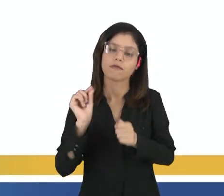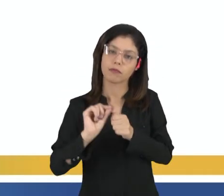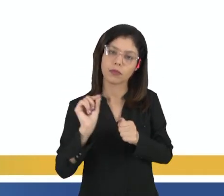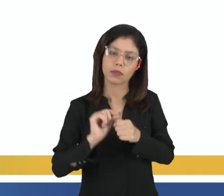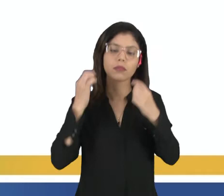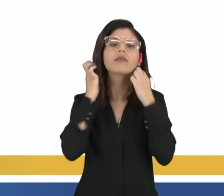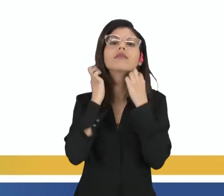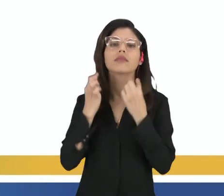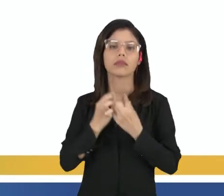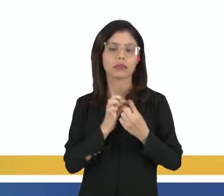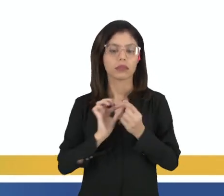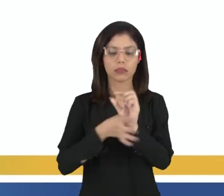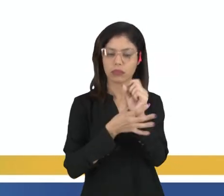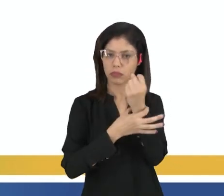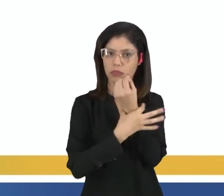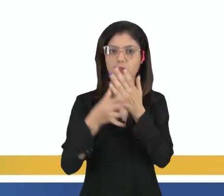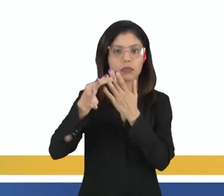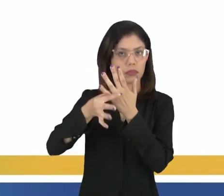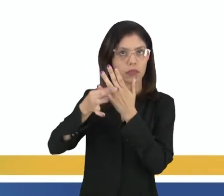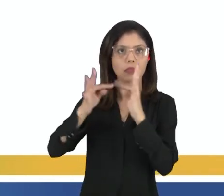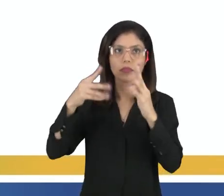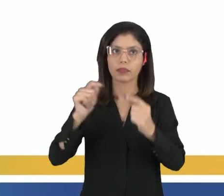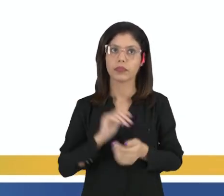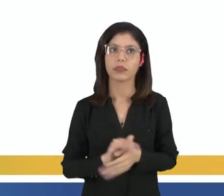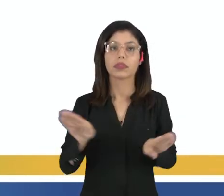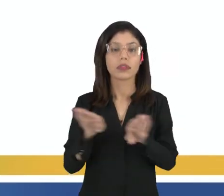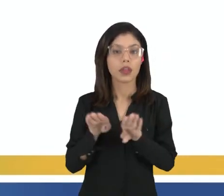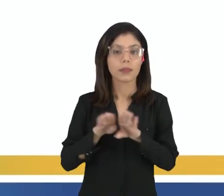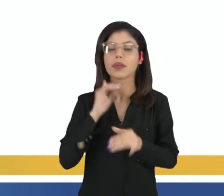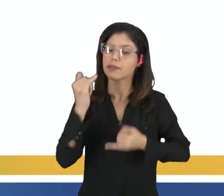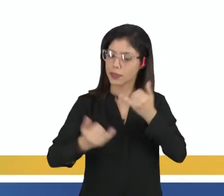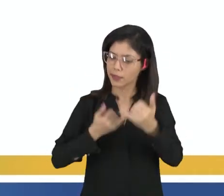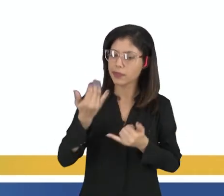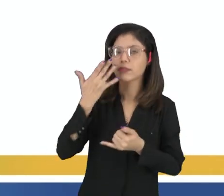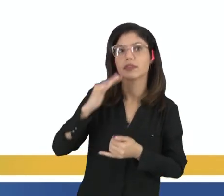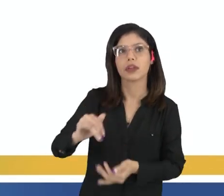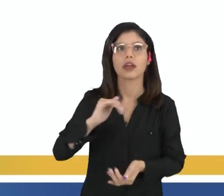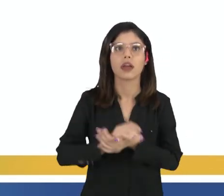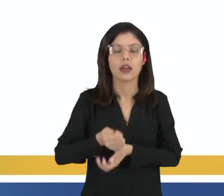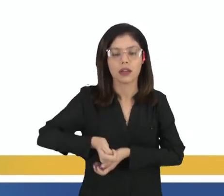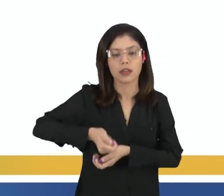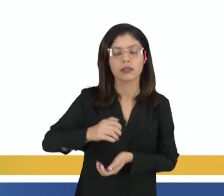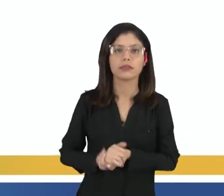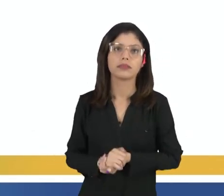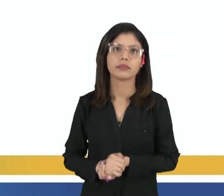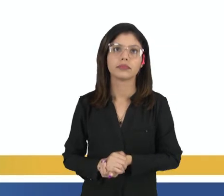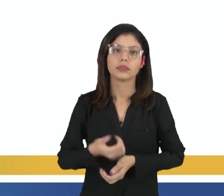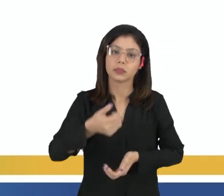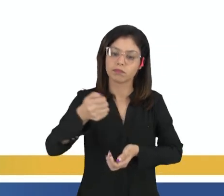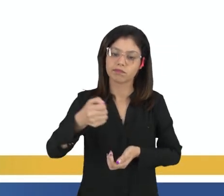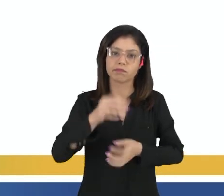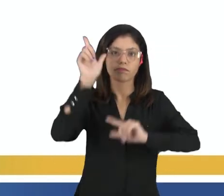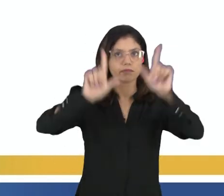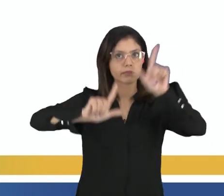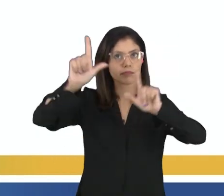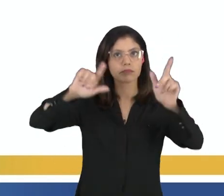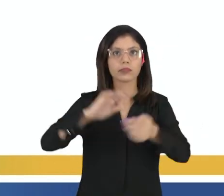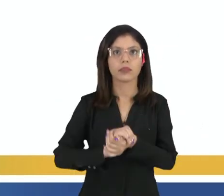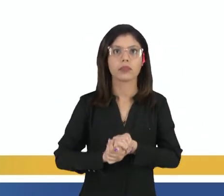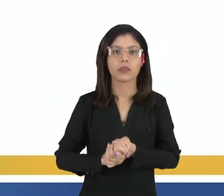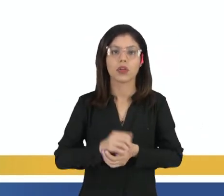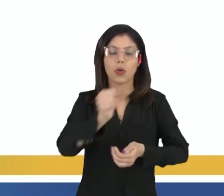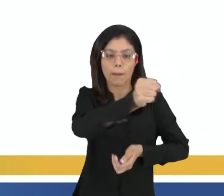ok? E aí nós temos também a produção de brinquedos infantis, as lanternas, controles de TVs,